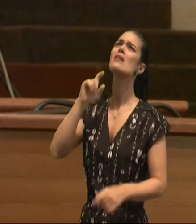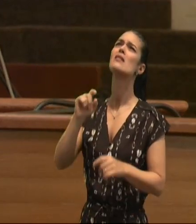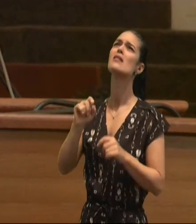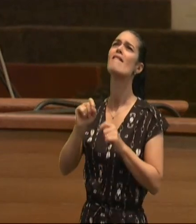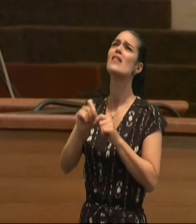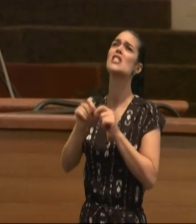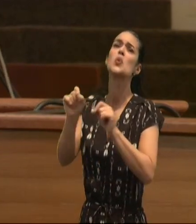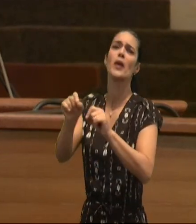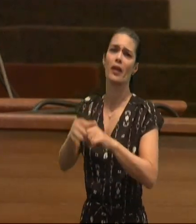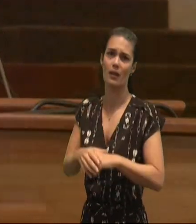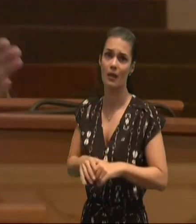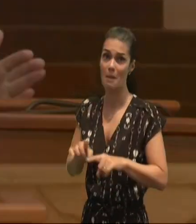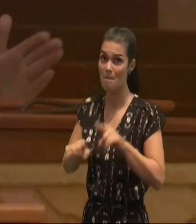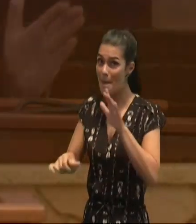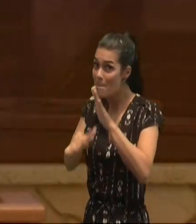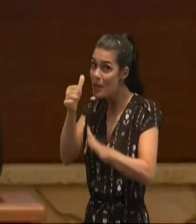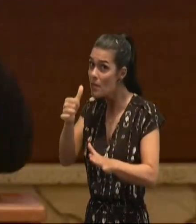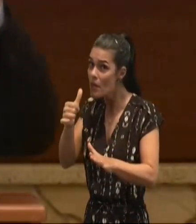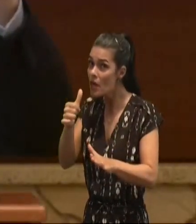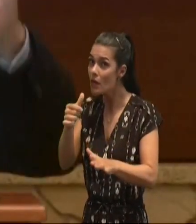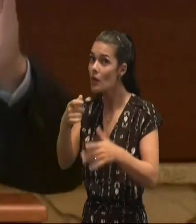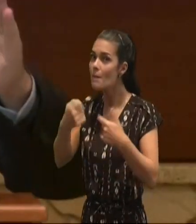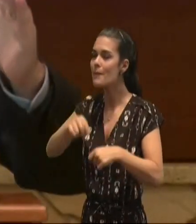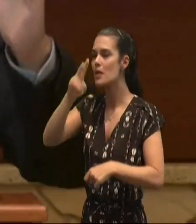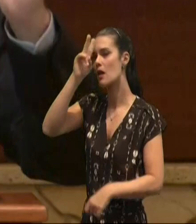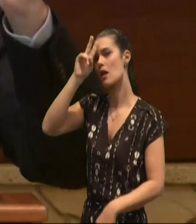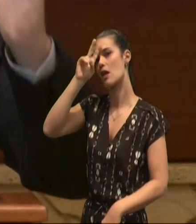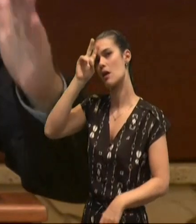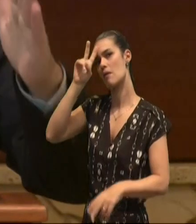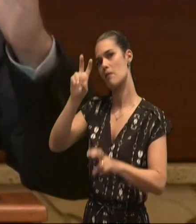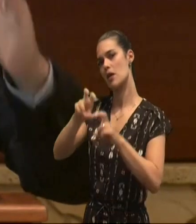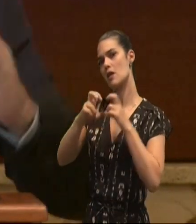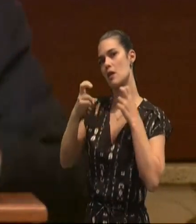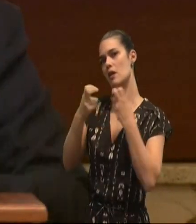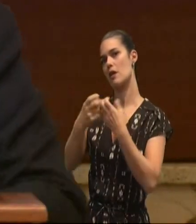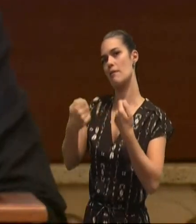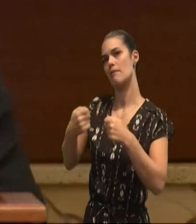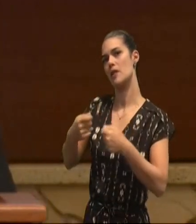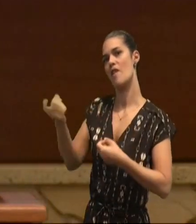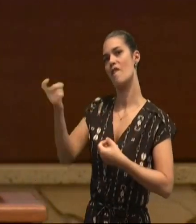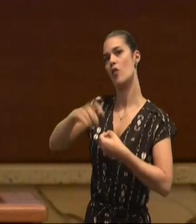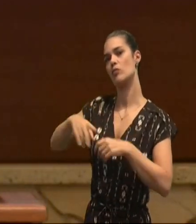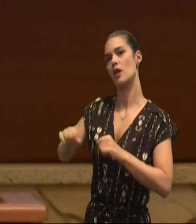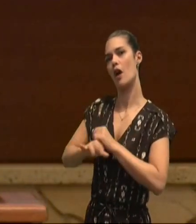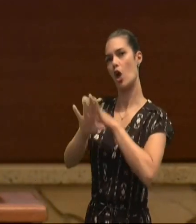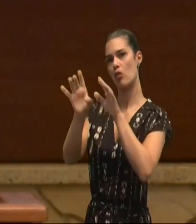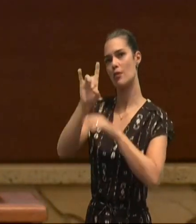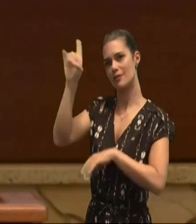podemos fazer, mas primeiro é preciso resgatar a glória do Senhor.